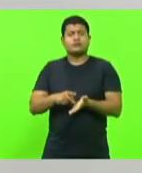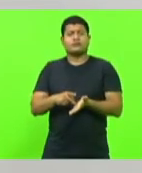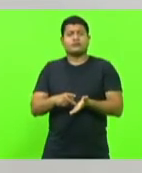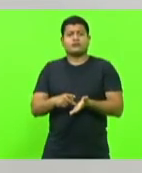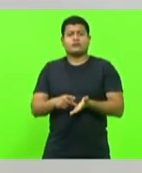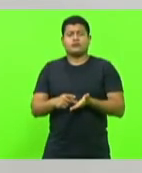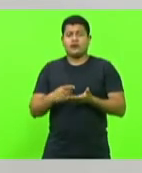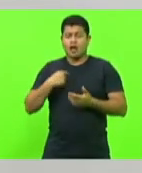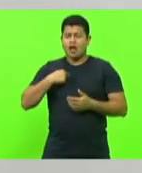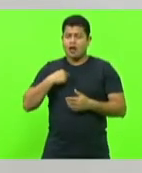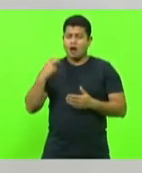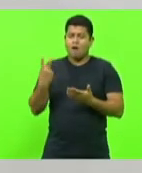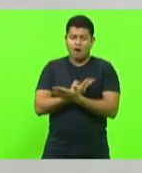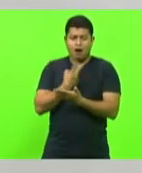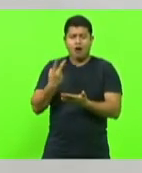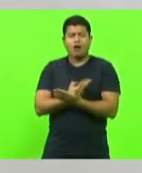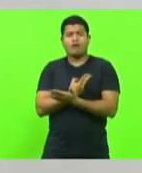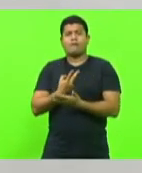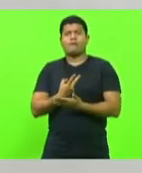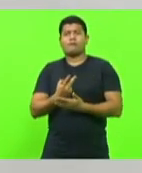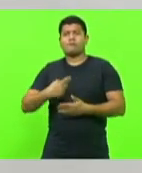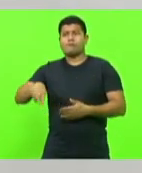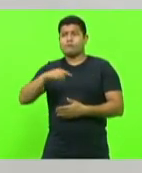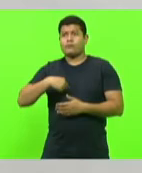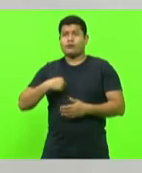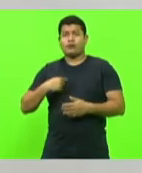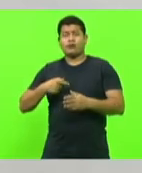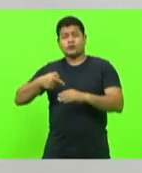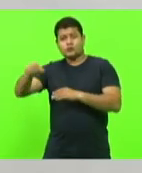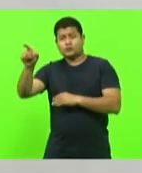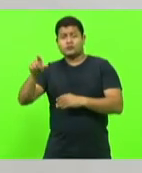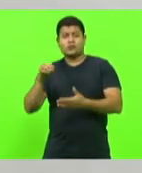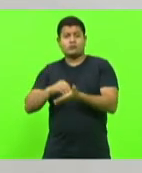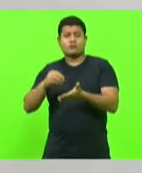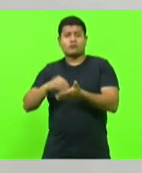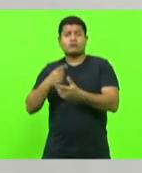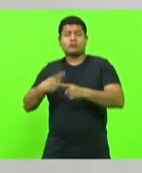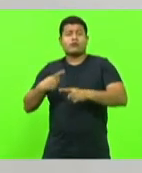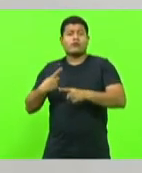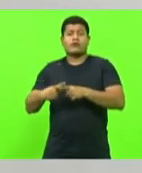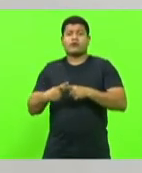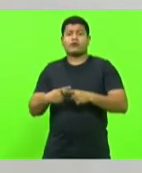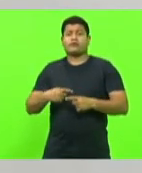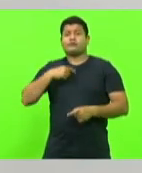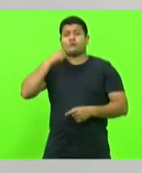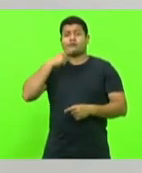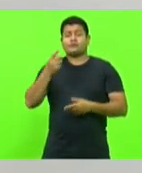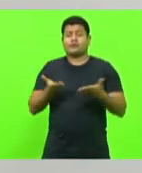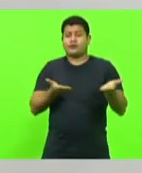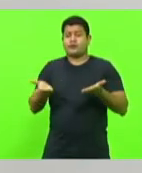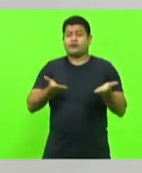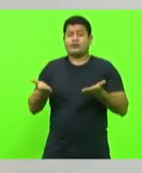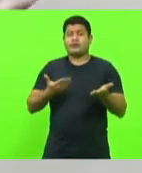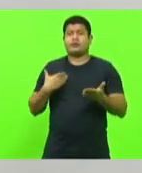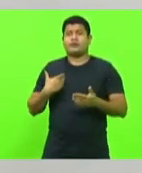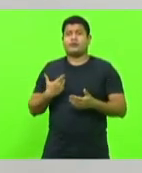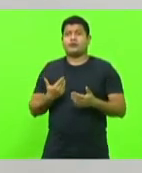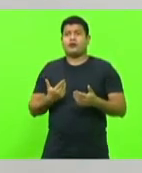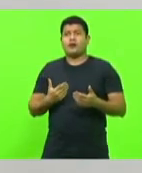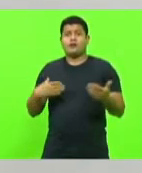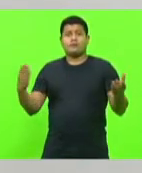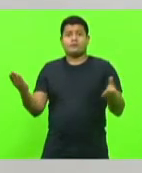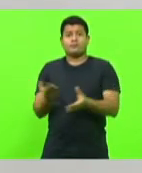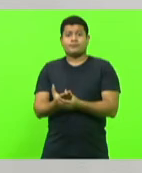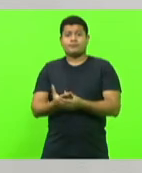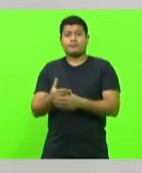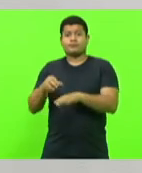para a população, e aí dizer assim, a gente não foi para a competição porque a gente não conseguiu fazer as licitações. Foi homologada ontem ou anteontem do